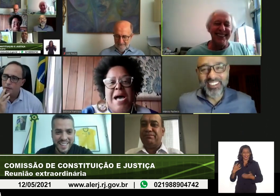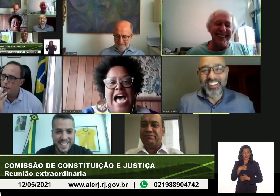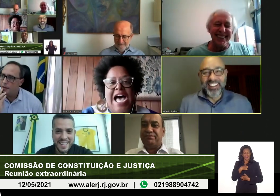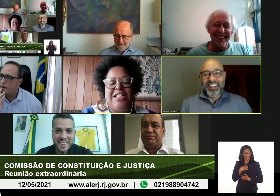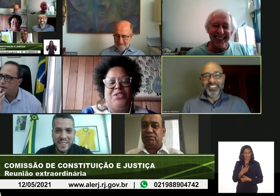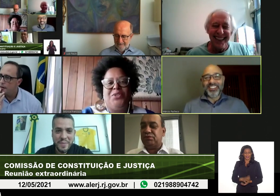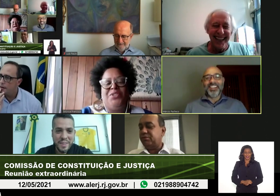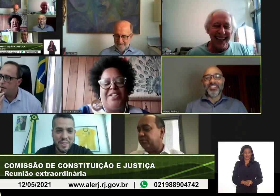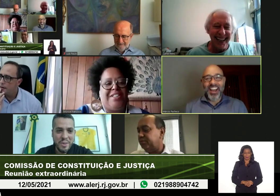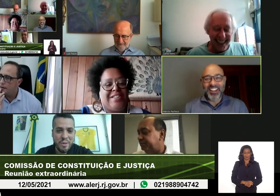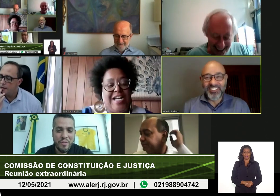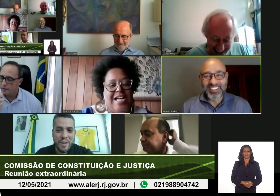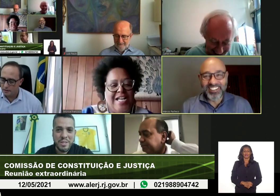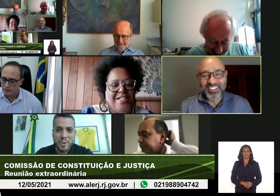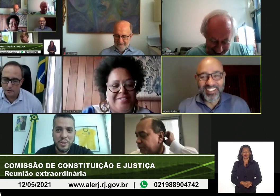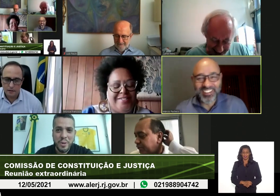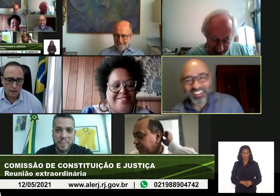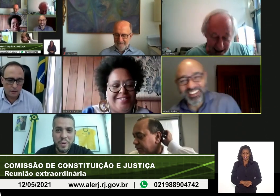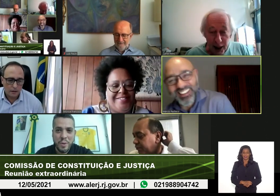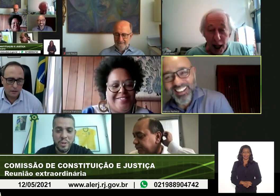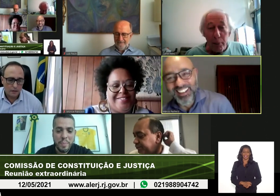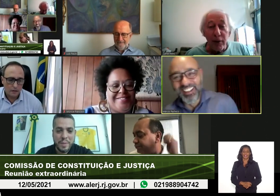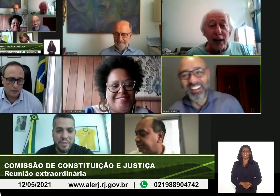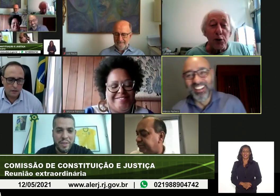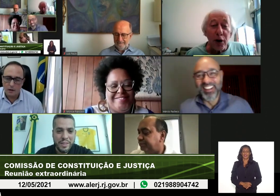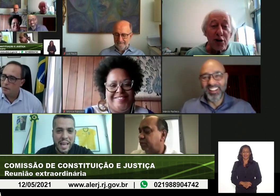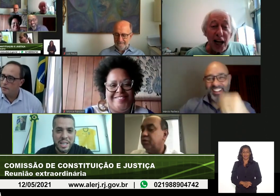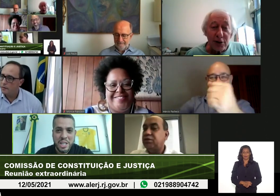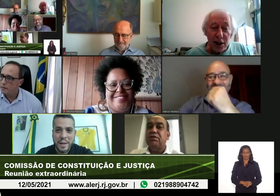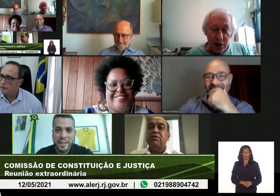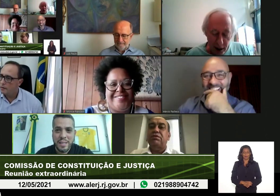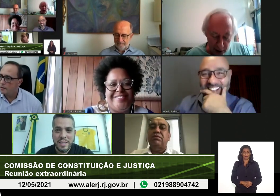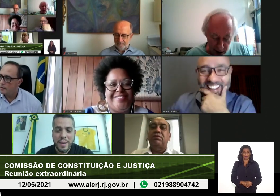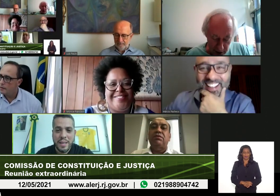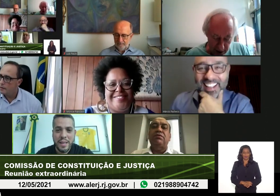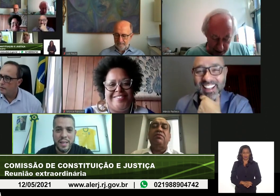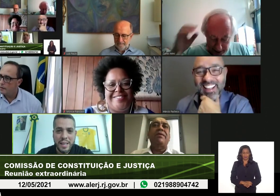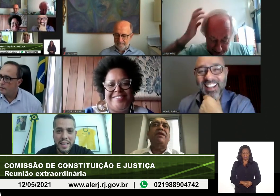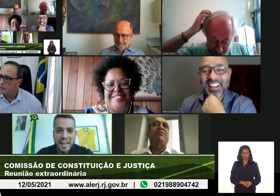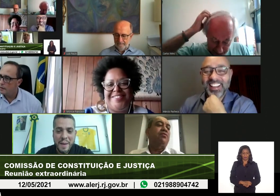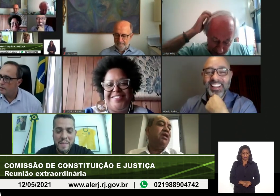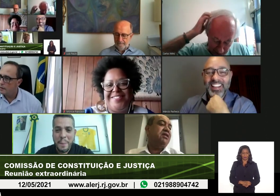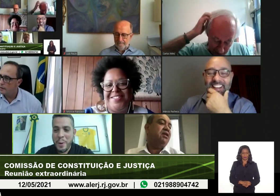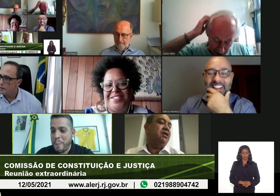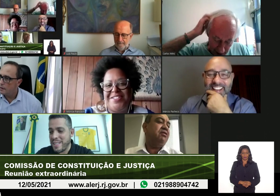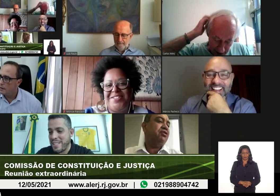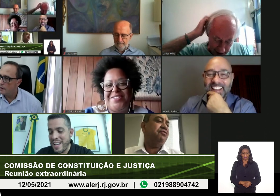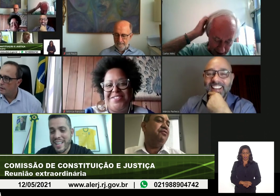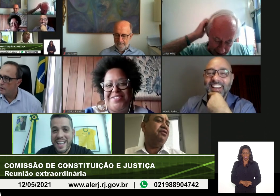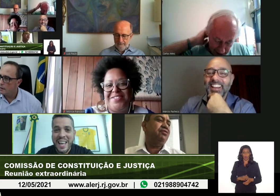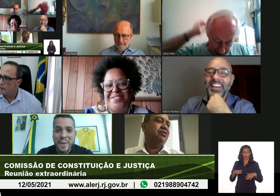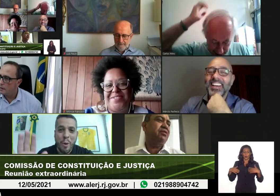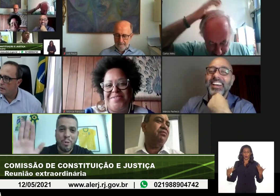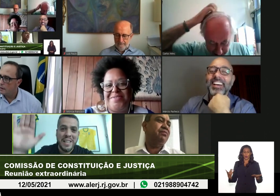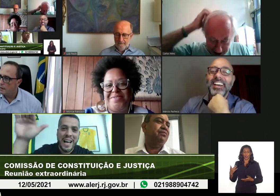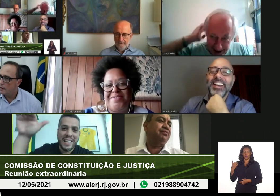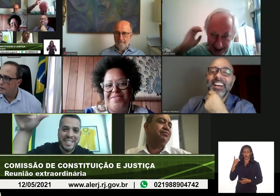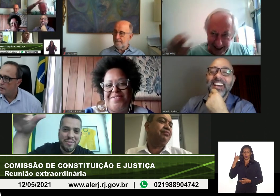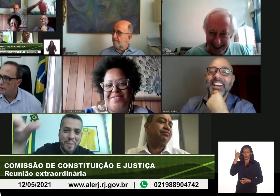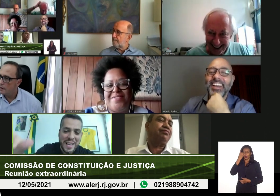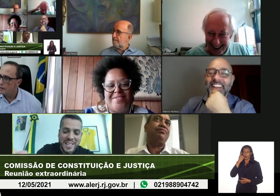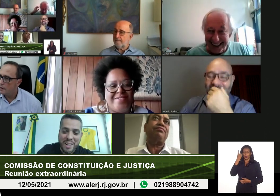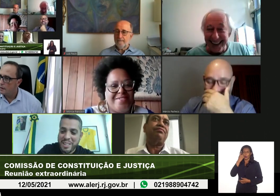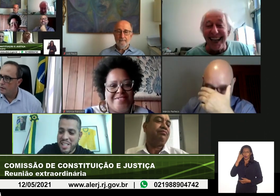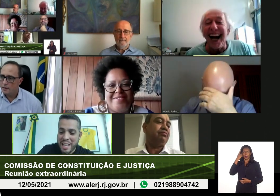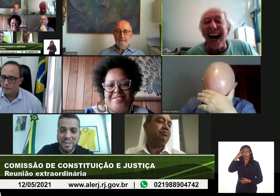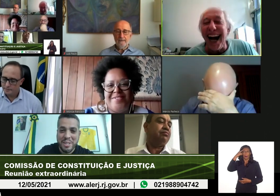Tá animado. Tá animado. Quando o deputado Valdez chama atenção aqui, a minha preocupação era que ele querer pousar desse voo